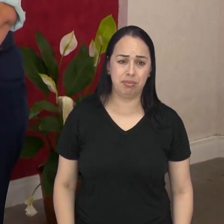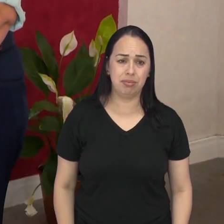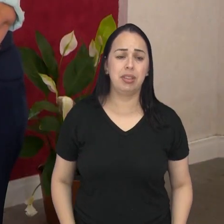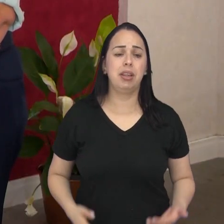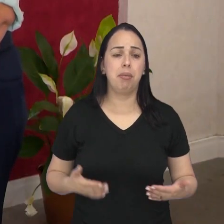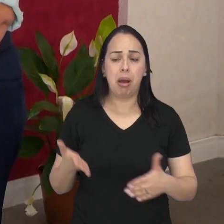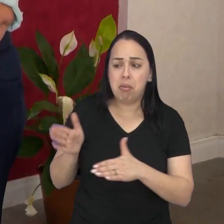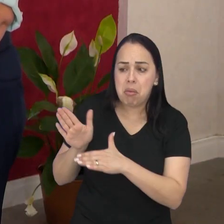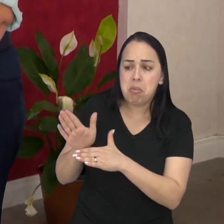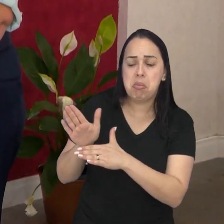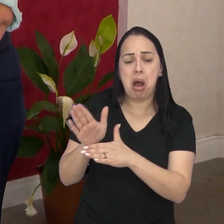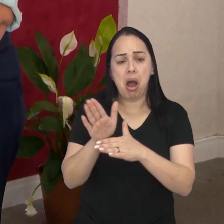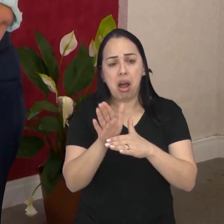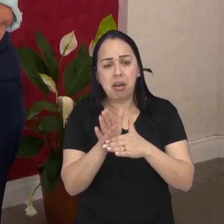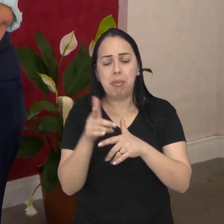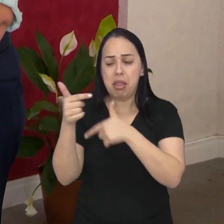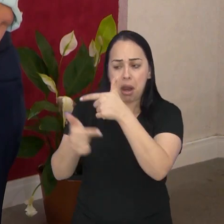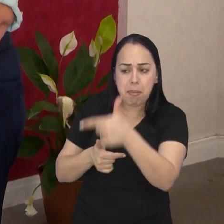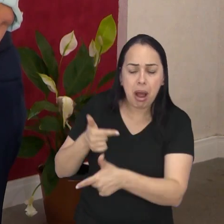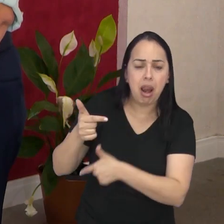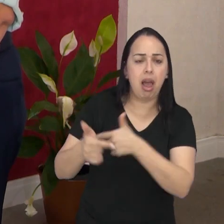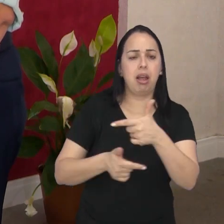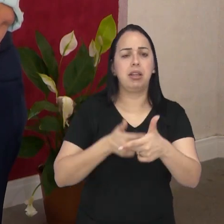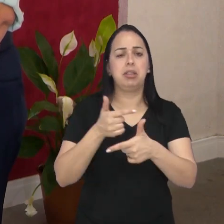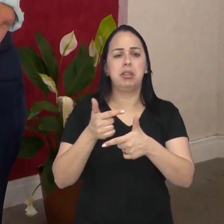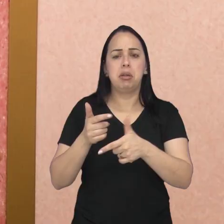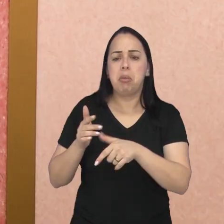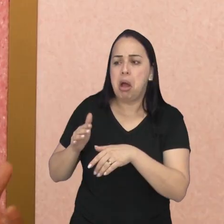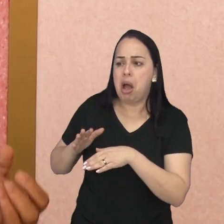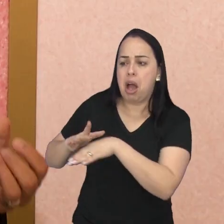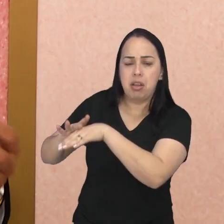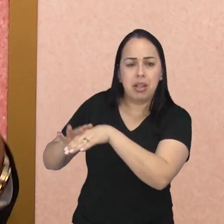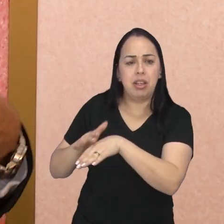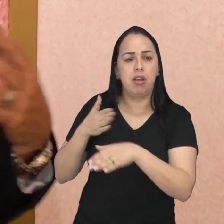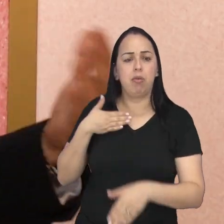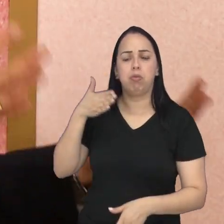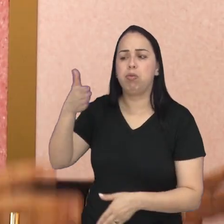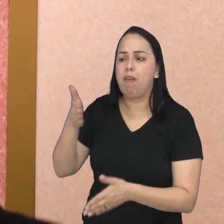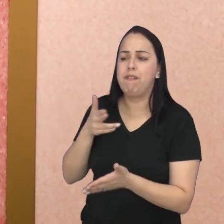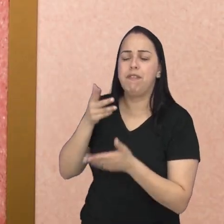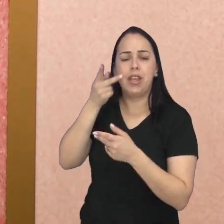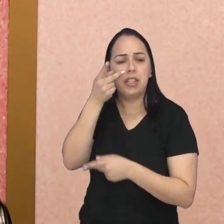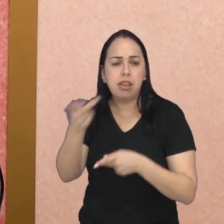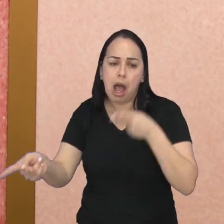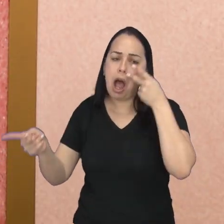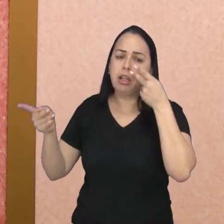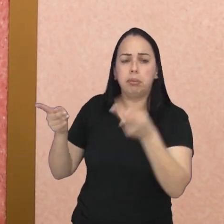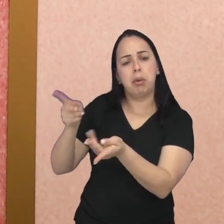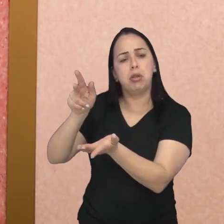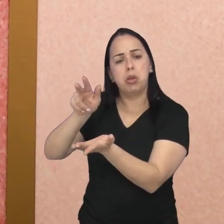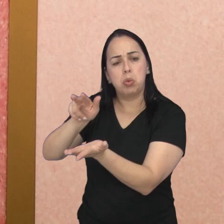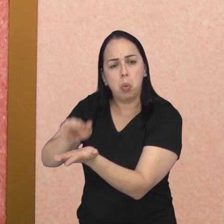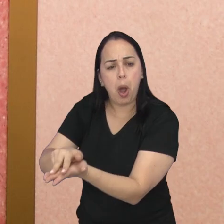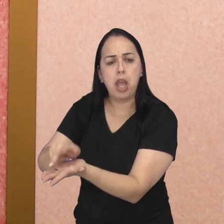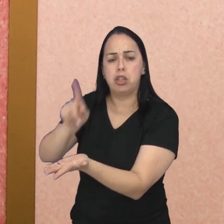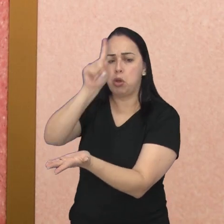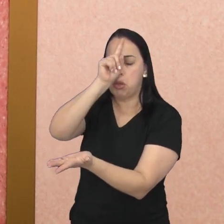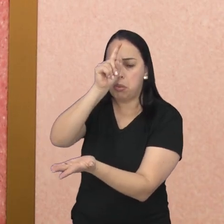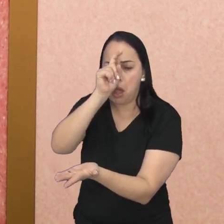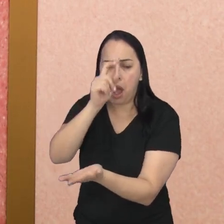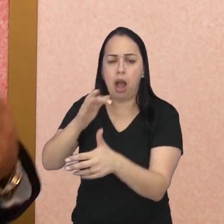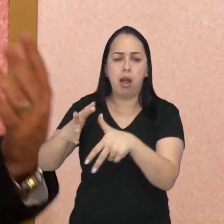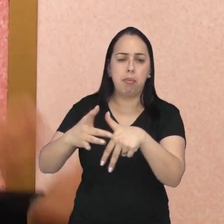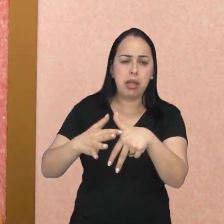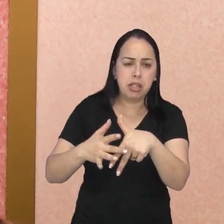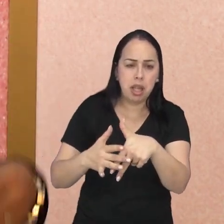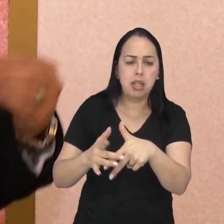faço. Pela igreja, pelas pessoas, pelos doentes. A gente atende doente nas casas, a gente atende doente nos hospitais, a